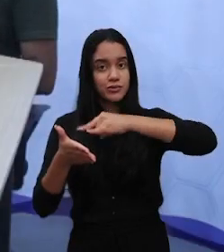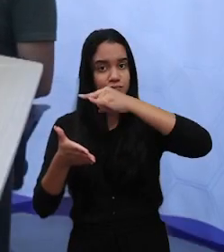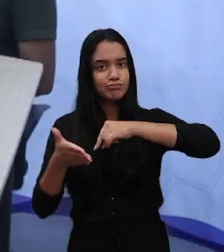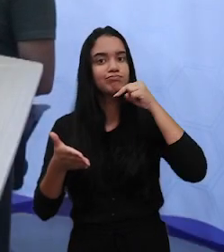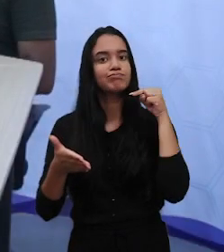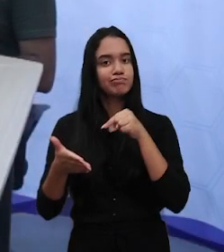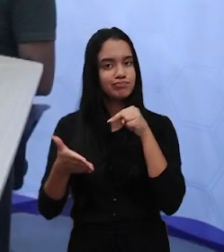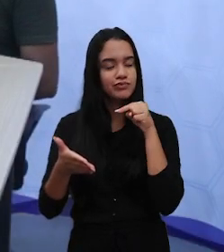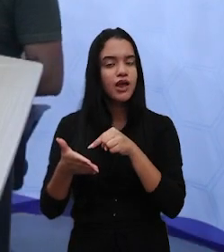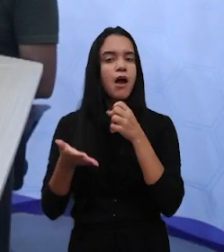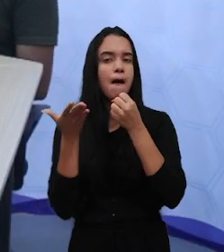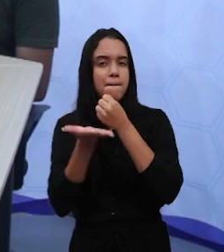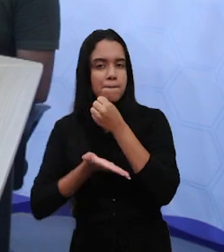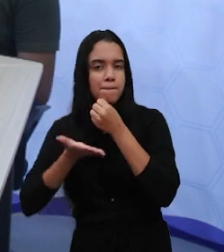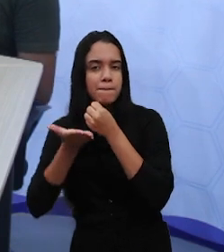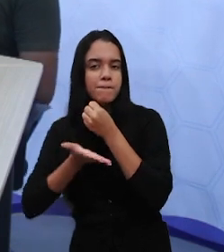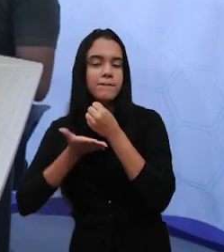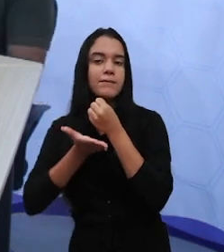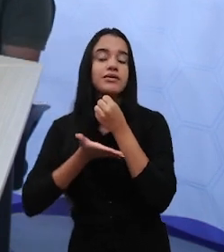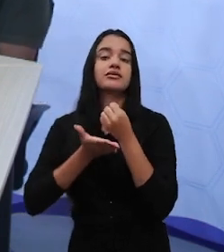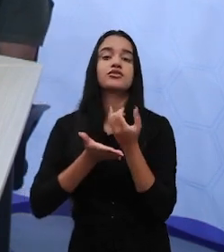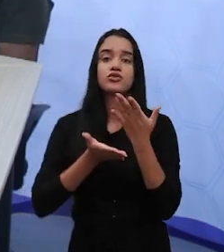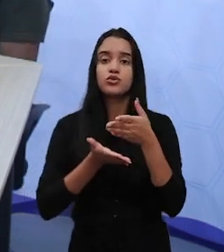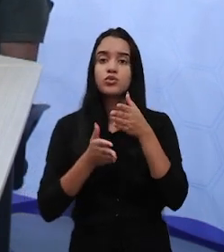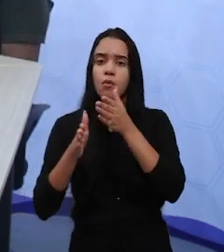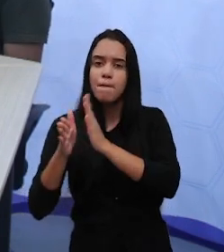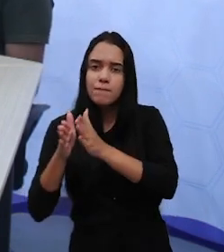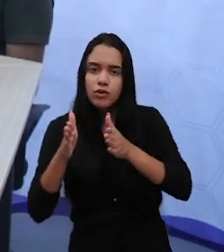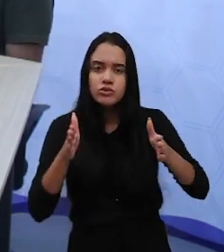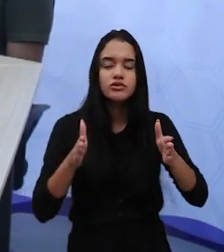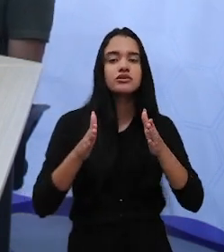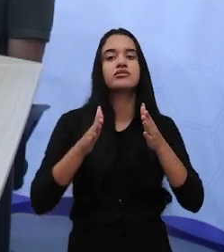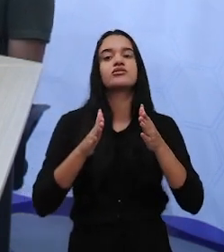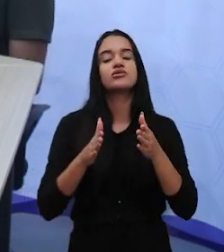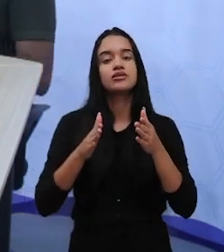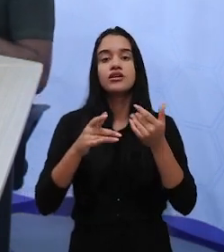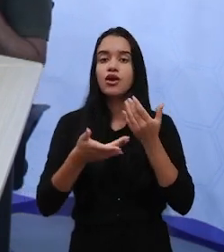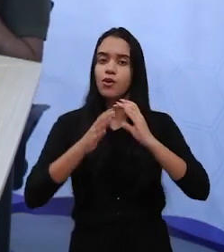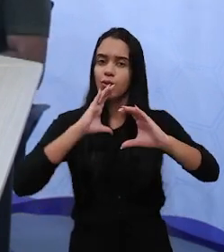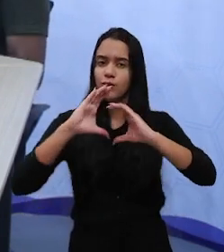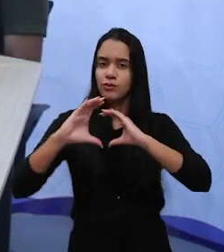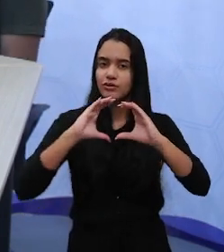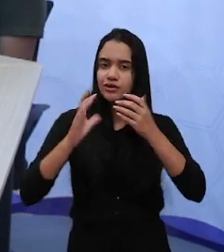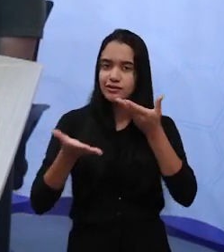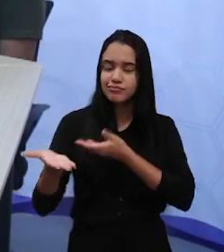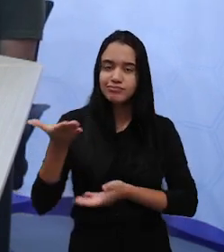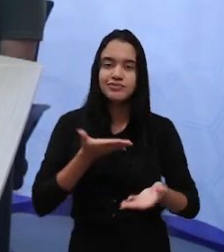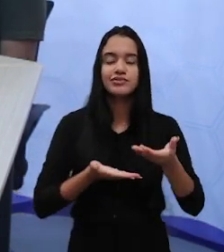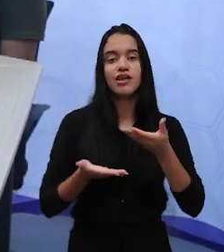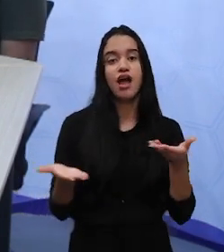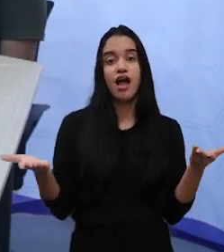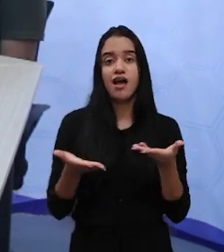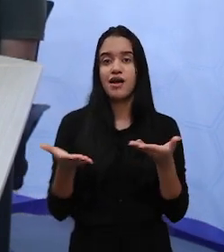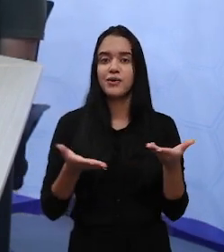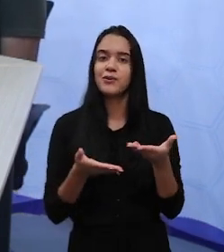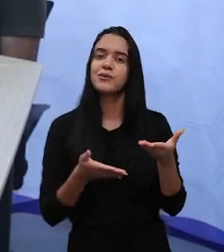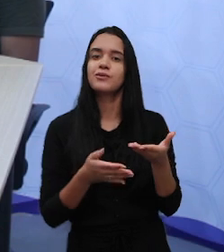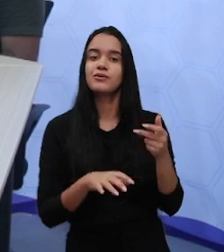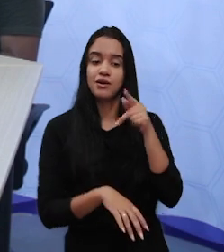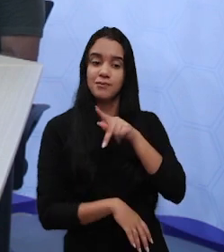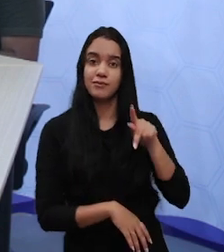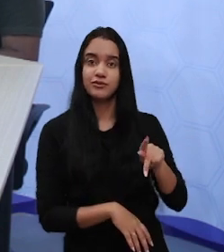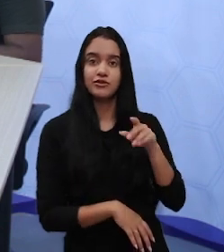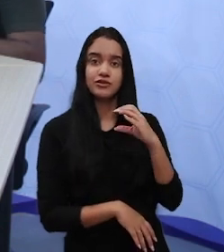é base lá desse processo de comunicação, de interação. E aí eu vou passar a palavra para a professora Cristiane para que ela fale